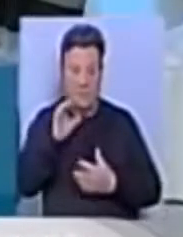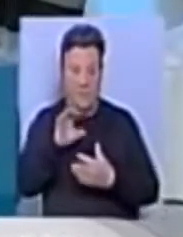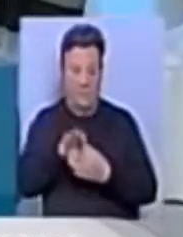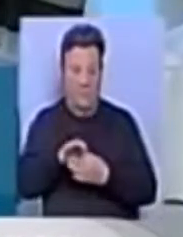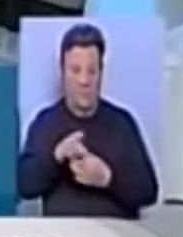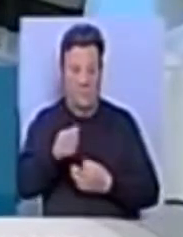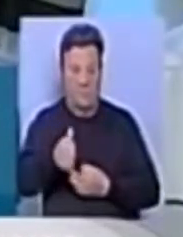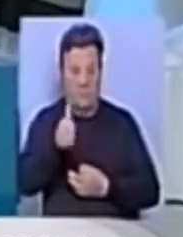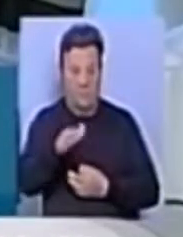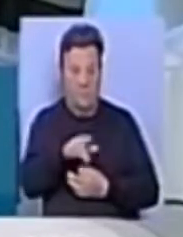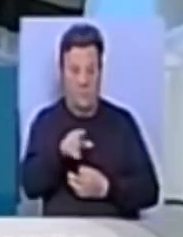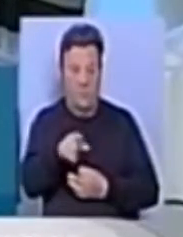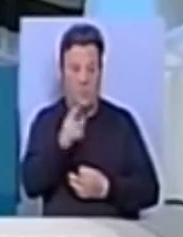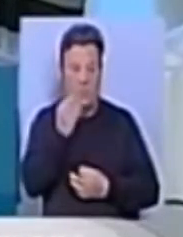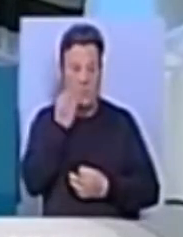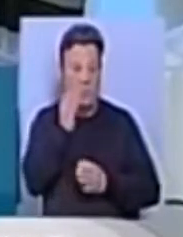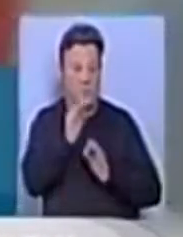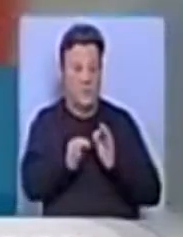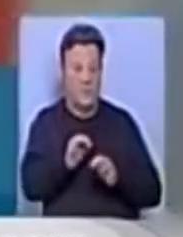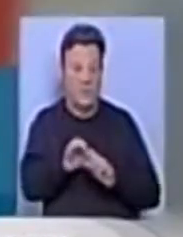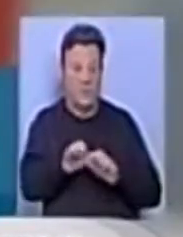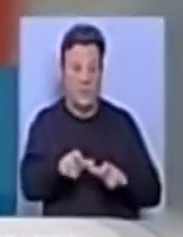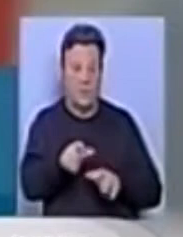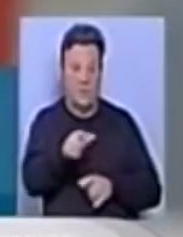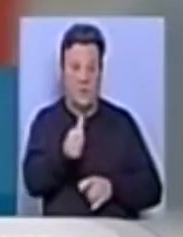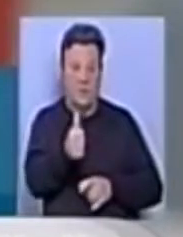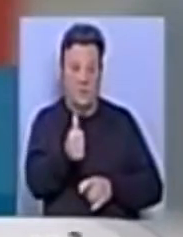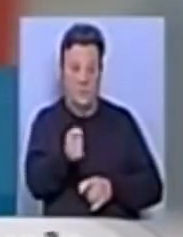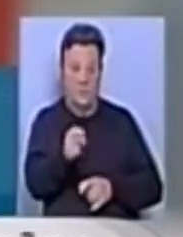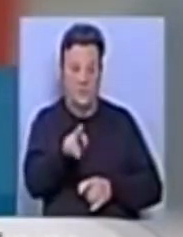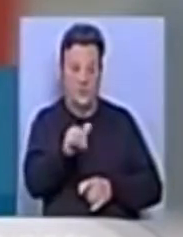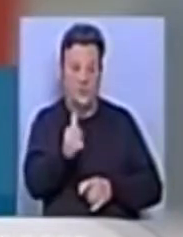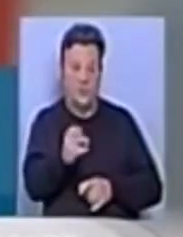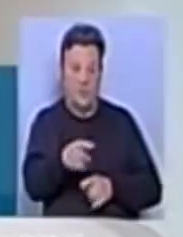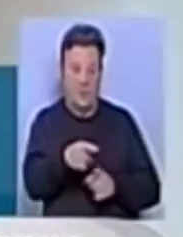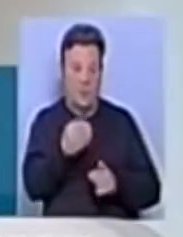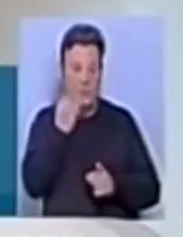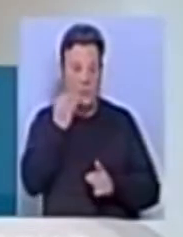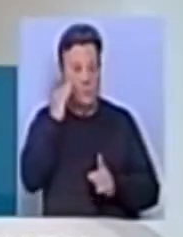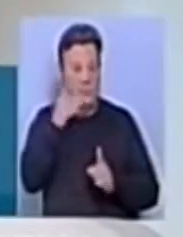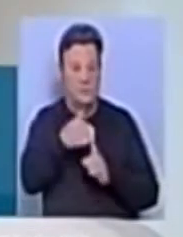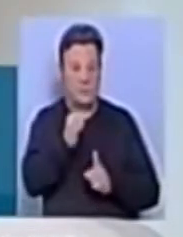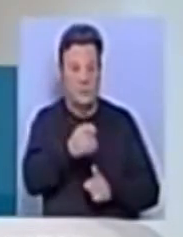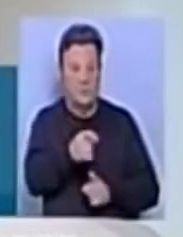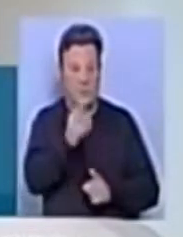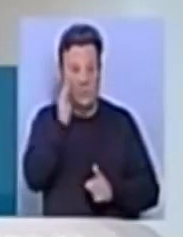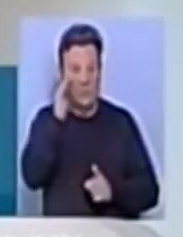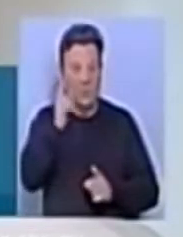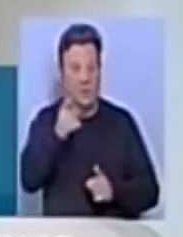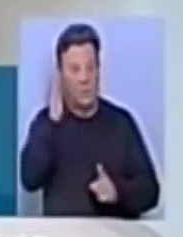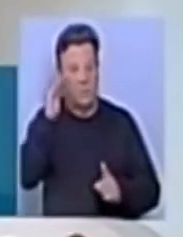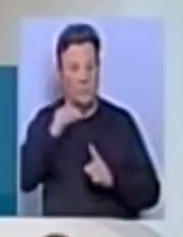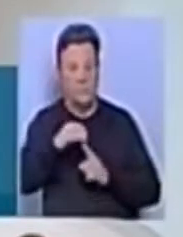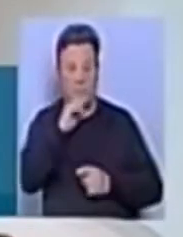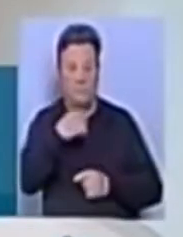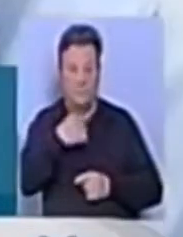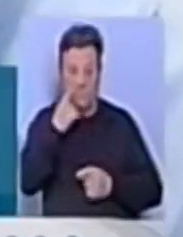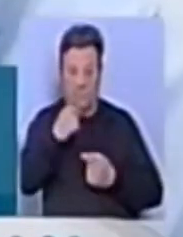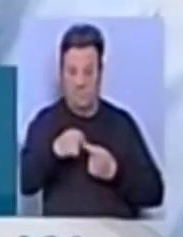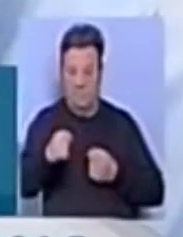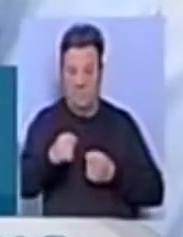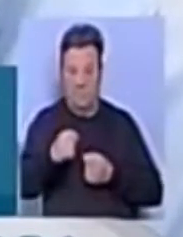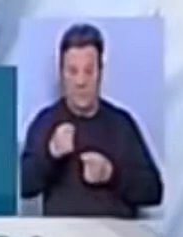da melhor forma o tratamento do cancro na bexiga como é que chegaram exatamente esta conclusão nós podemos medir a capacidade